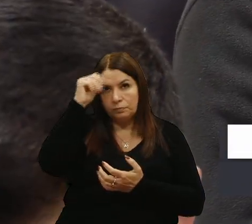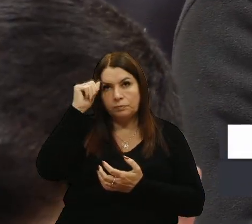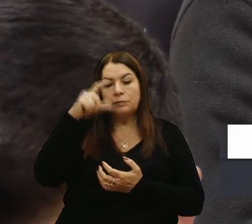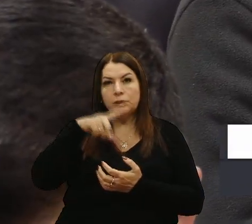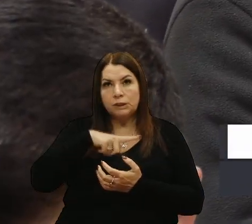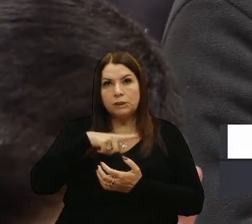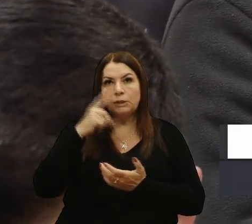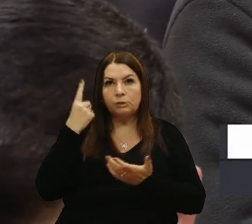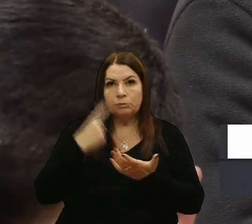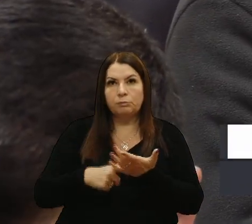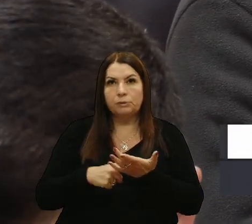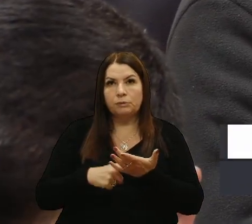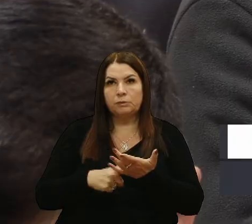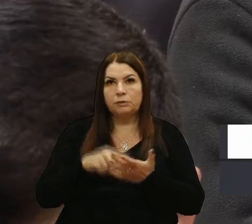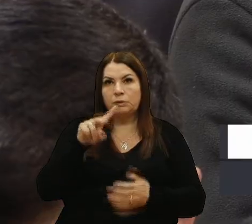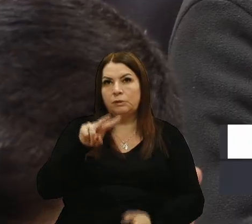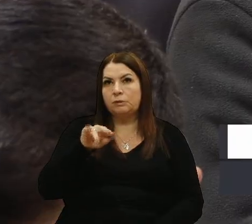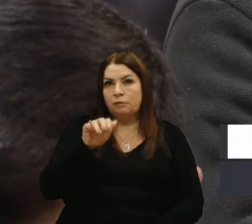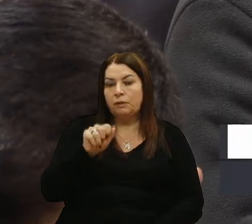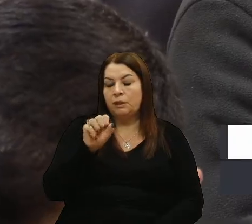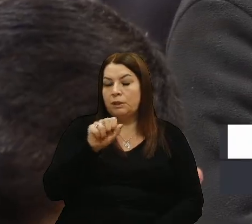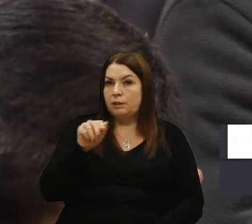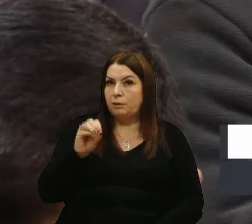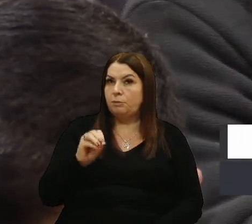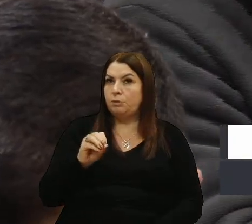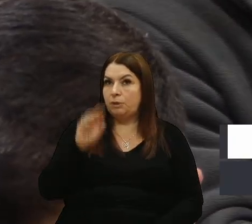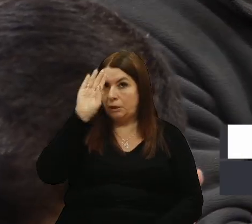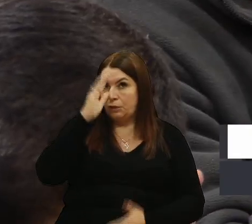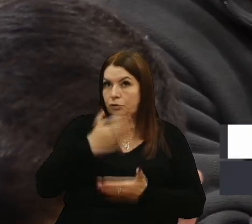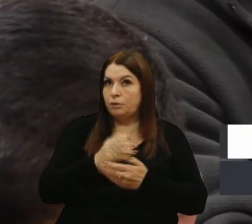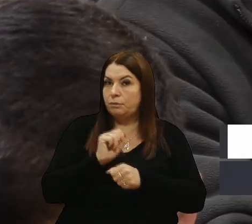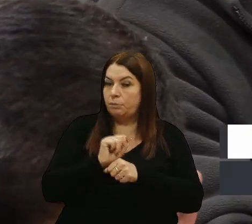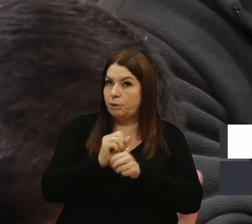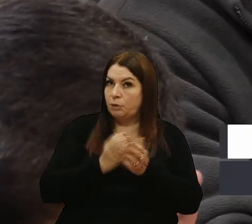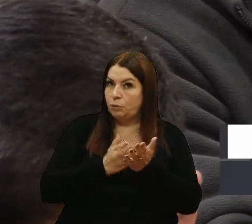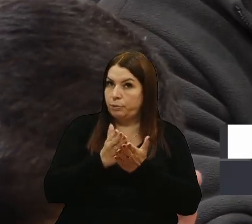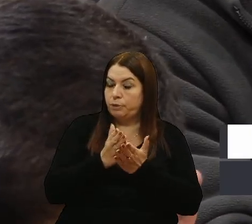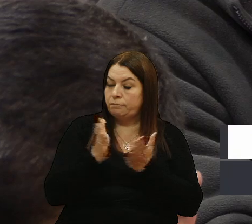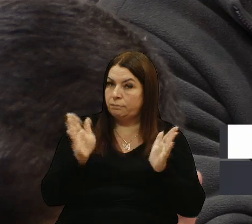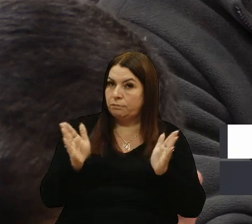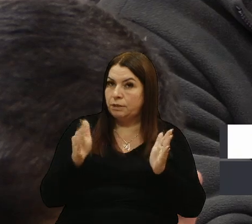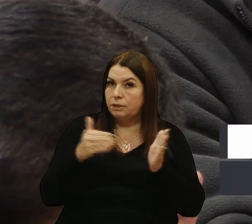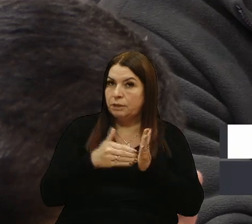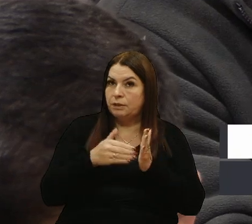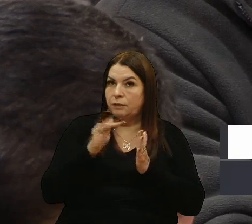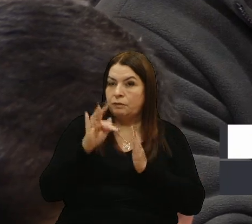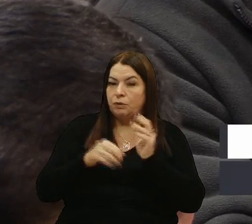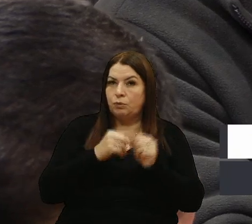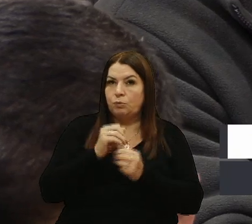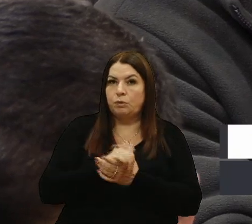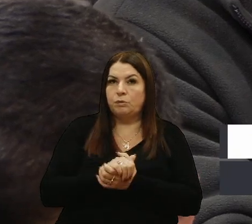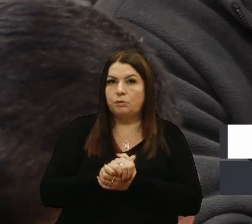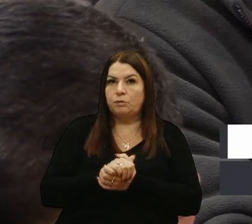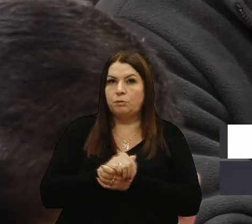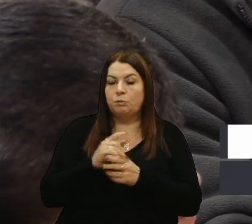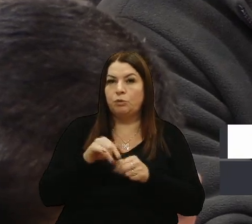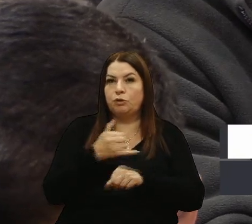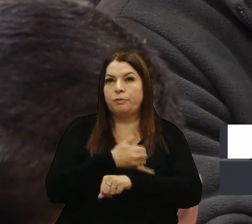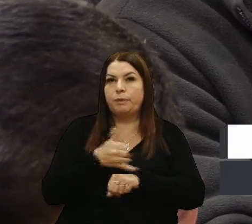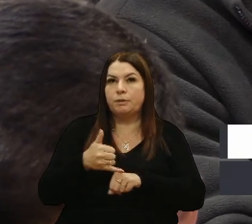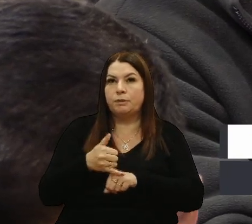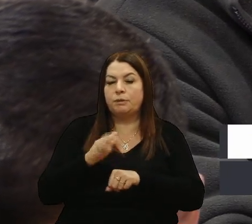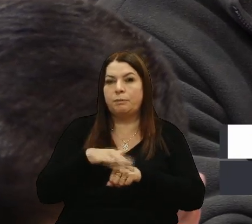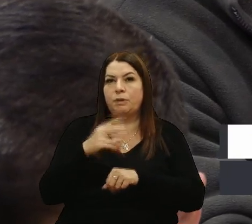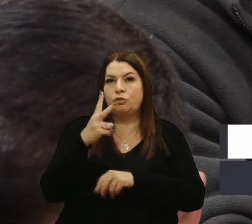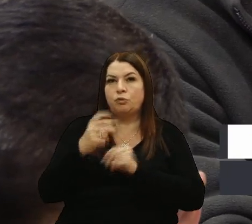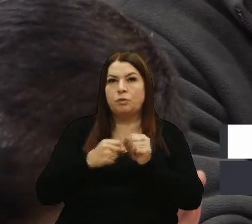esse compromisso com a Vila Sapo e acredito que espero que seja cumprida, né, até o final do ano, porque já passa aí mais de